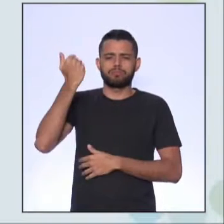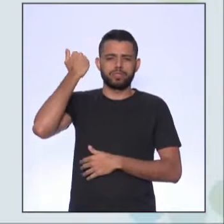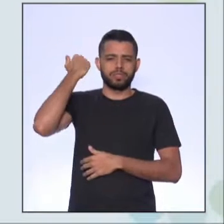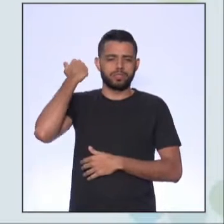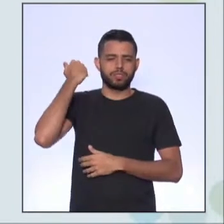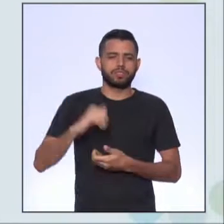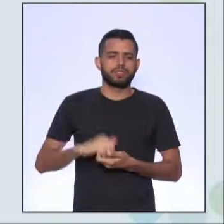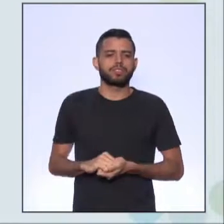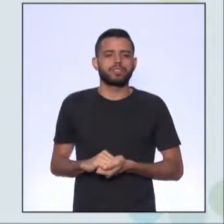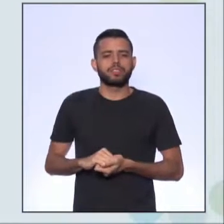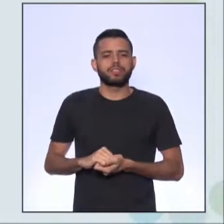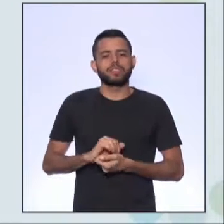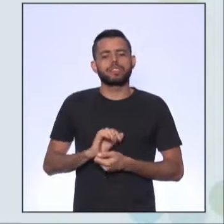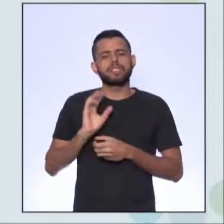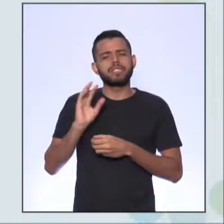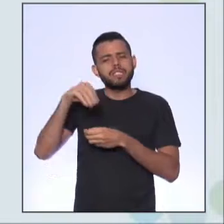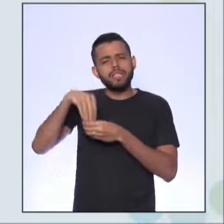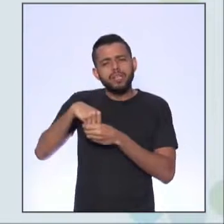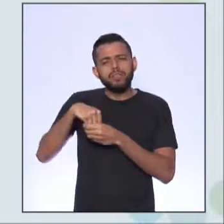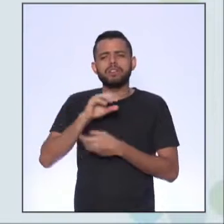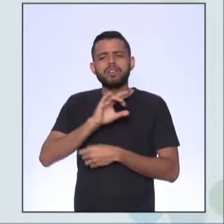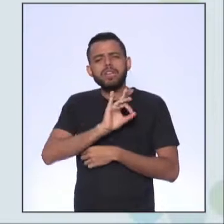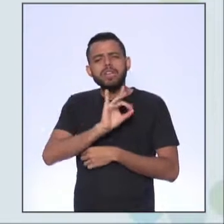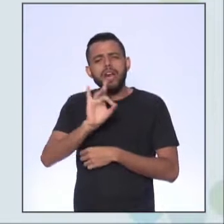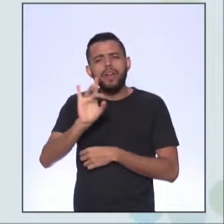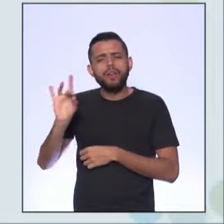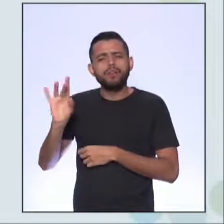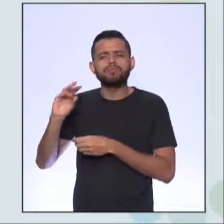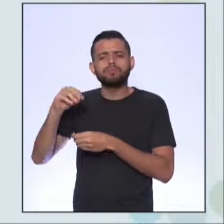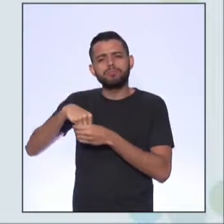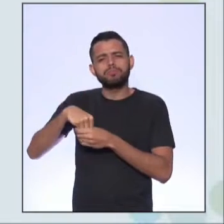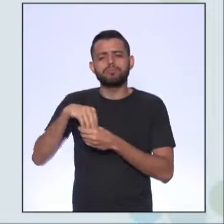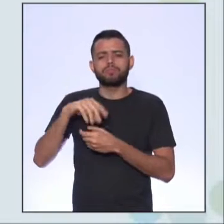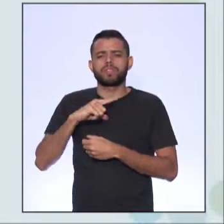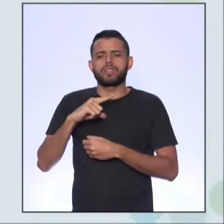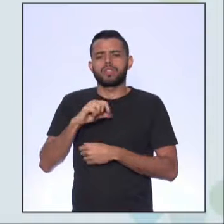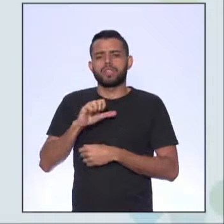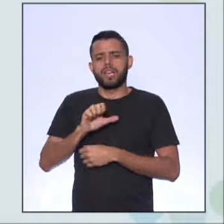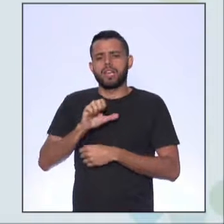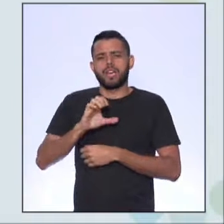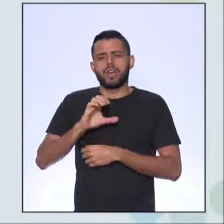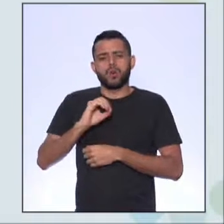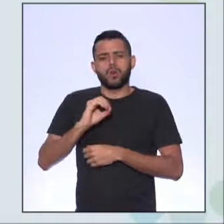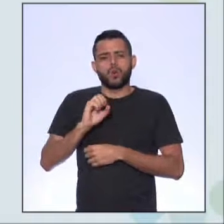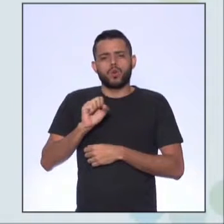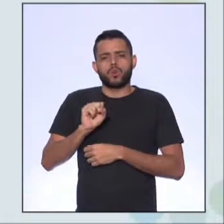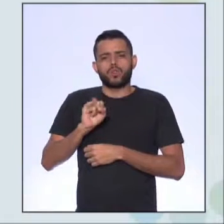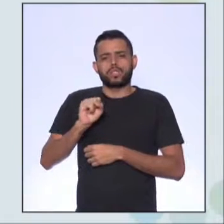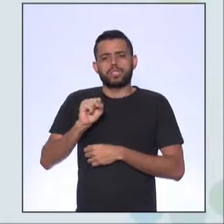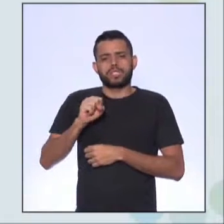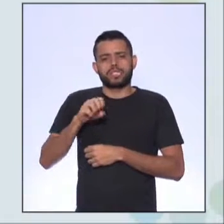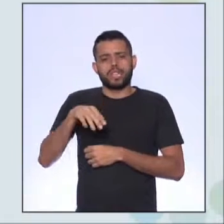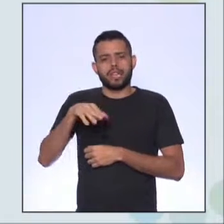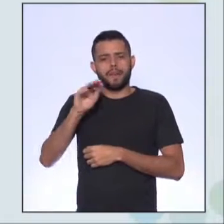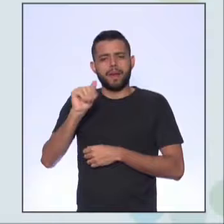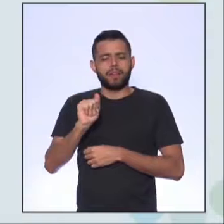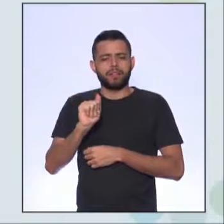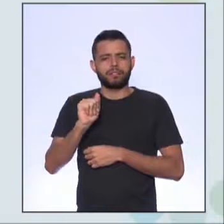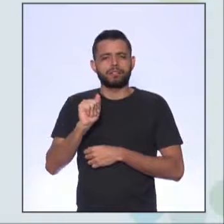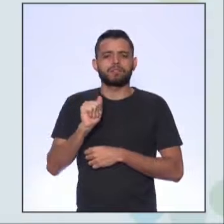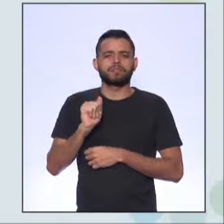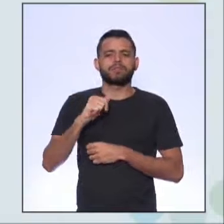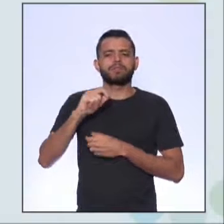Dentro de cada bioma desse, eu tenho ecossistemas. tá? Na realidade, um bioma é mais uma